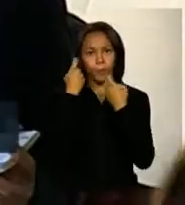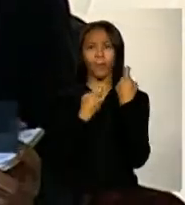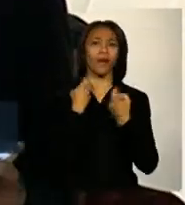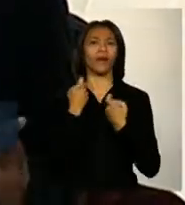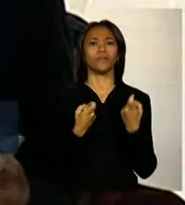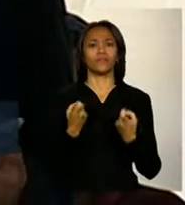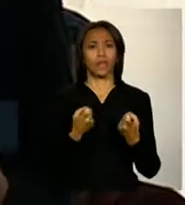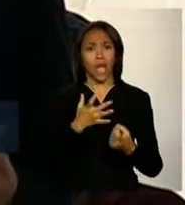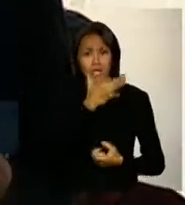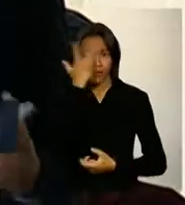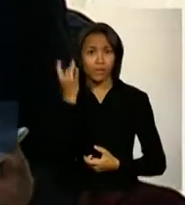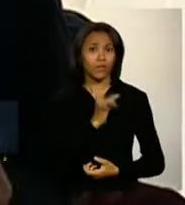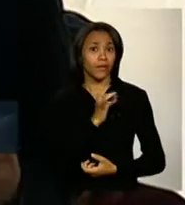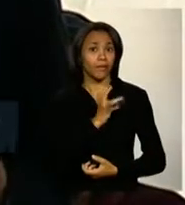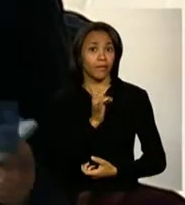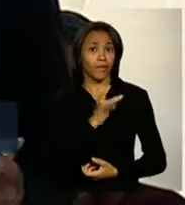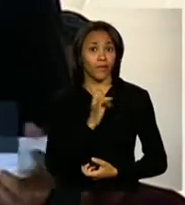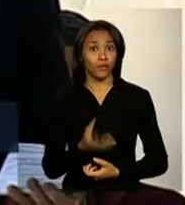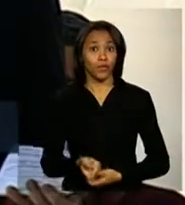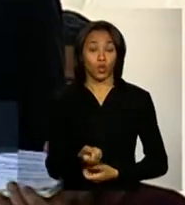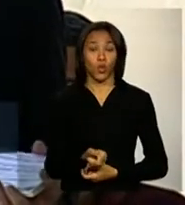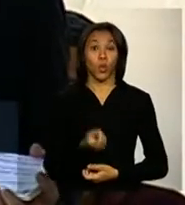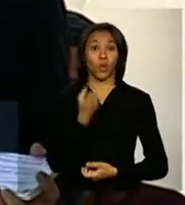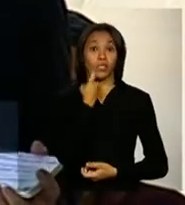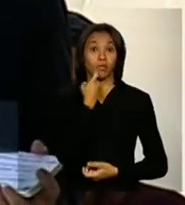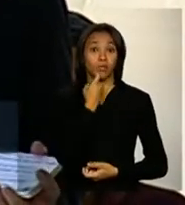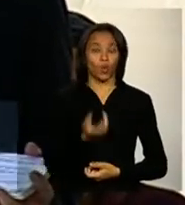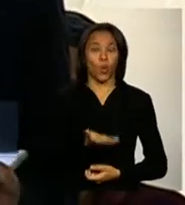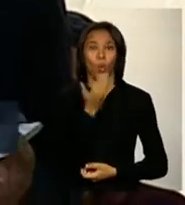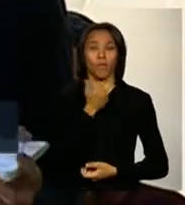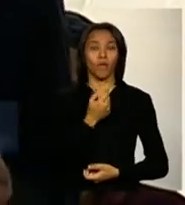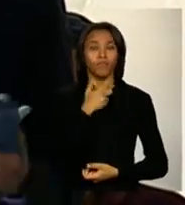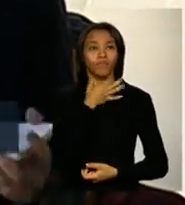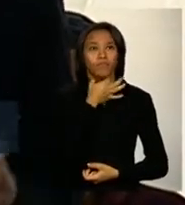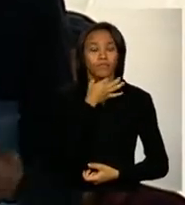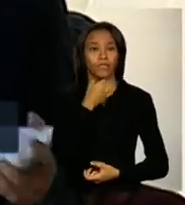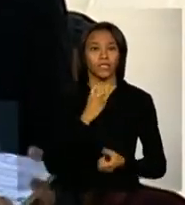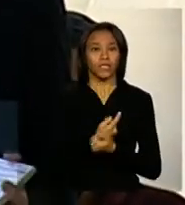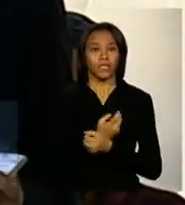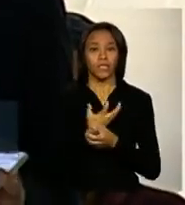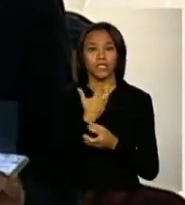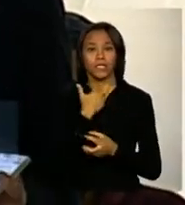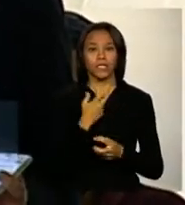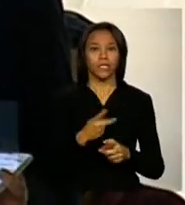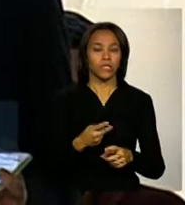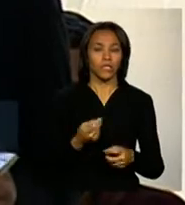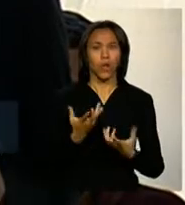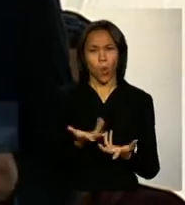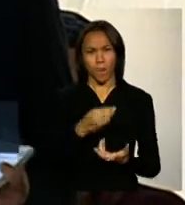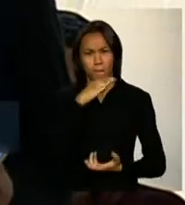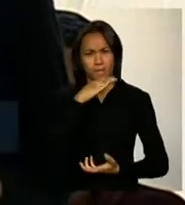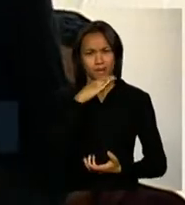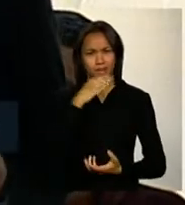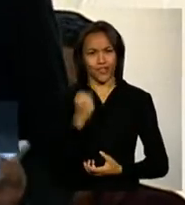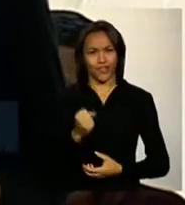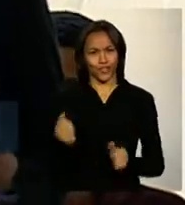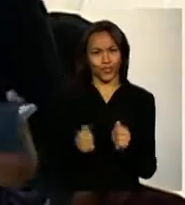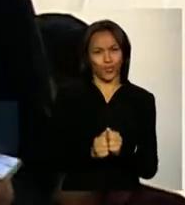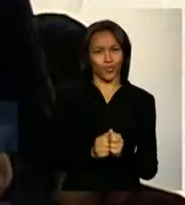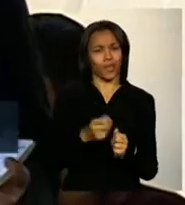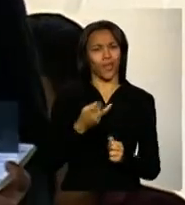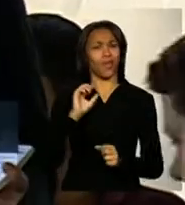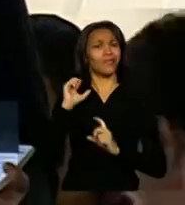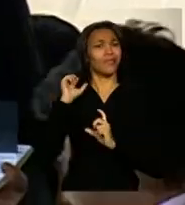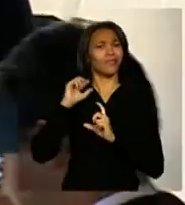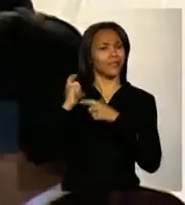as pessoas têm medo de se engasgar com espinho de peixe é igual aquela coisa chupar manga com leite é um costumes tradições